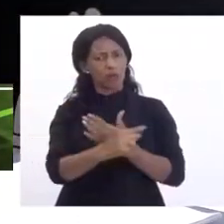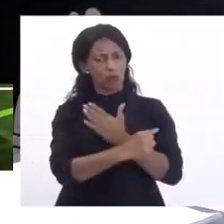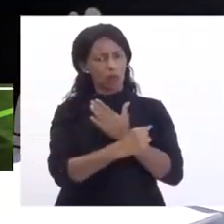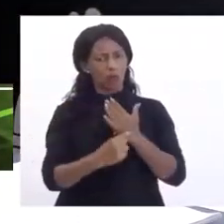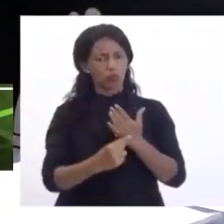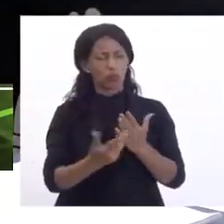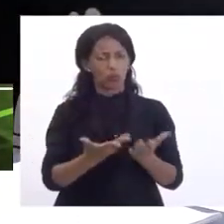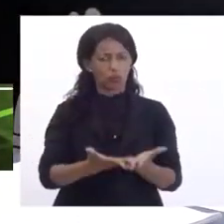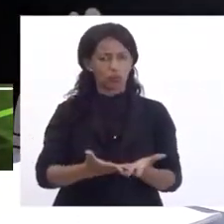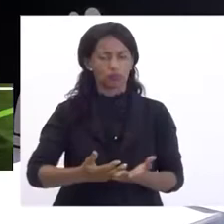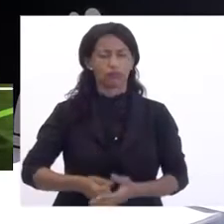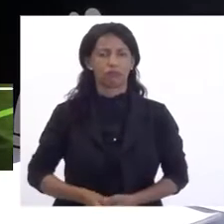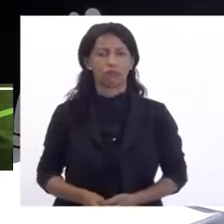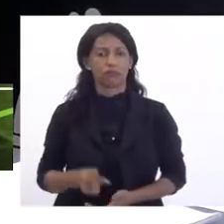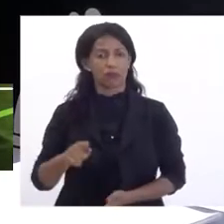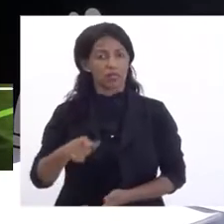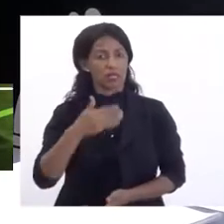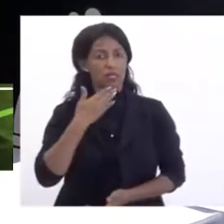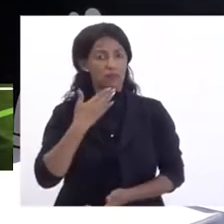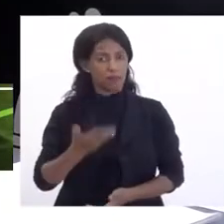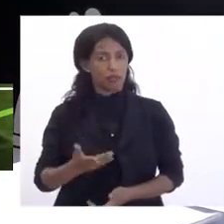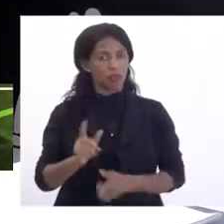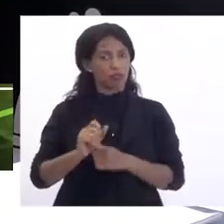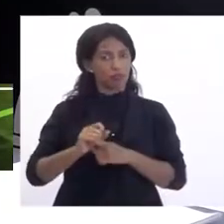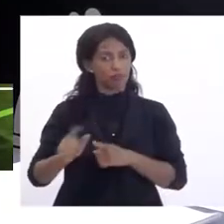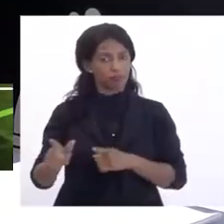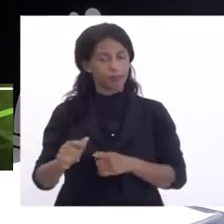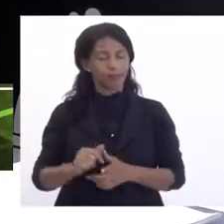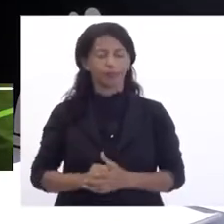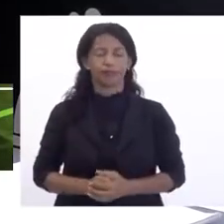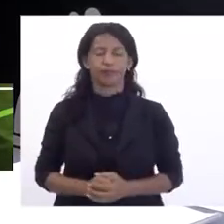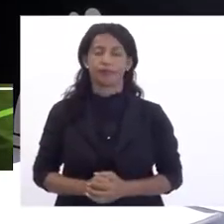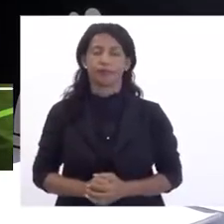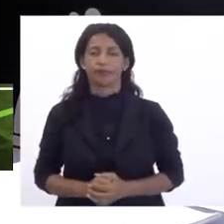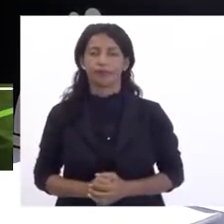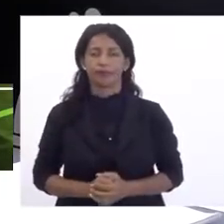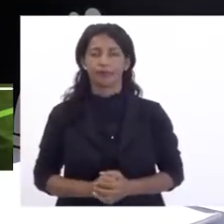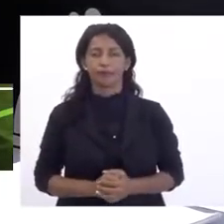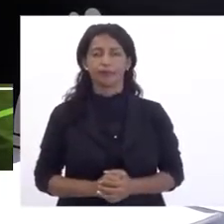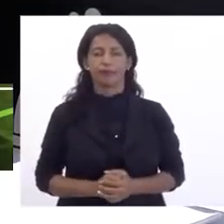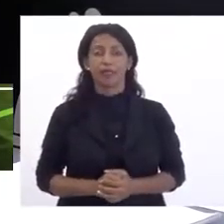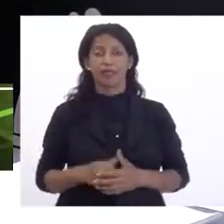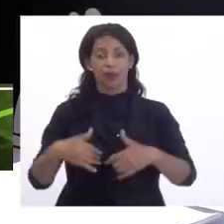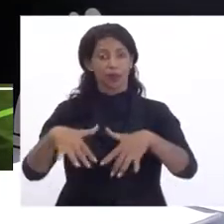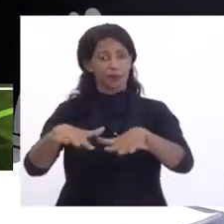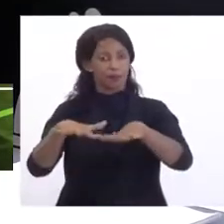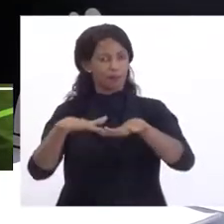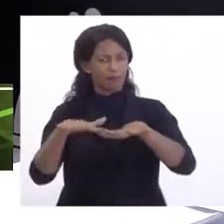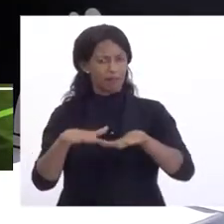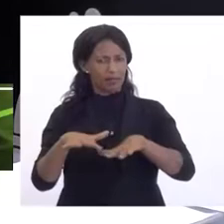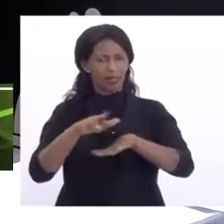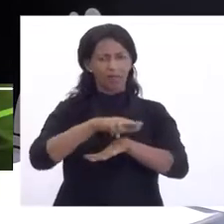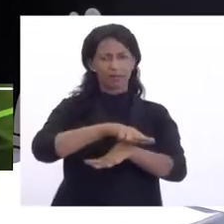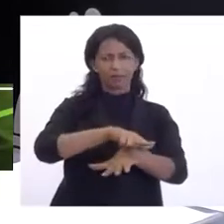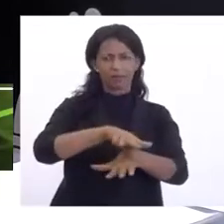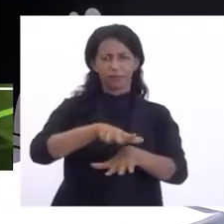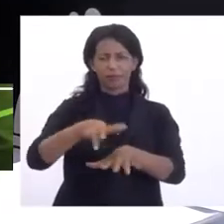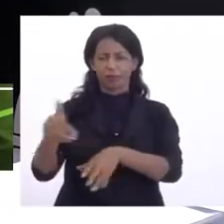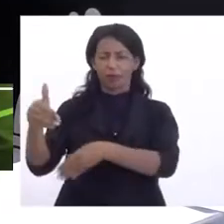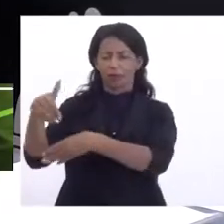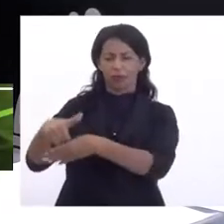autores desse pedido de impeachment. E o plenário, nas diversas